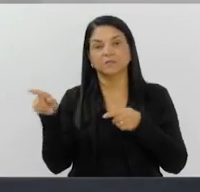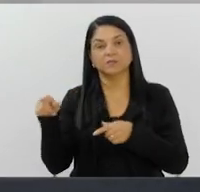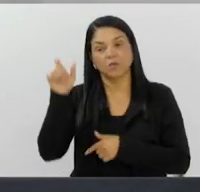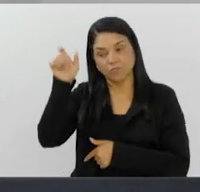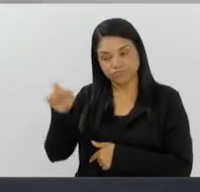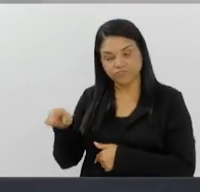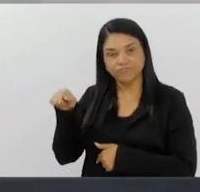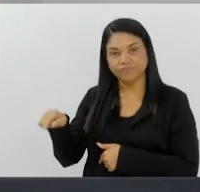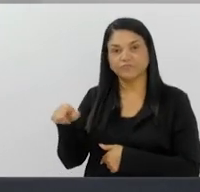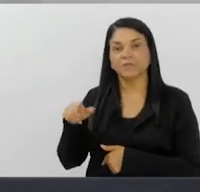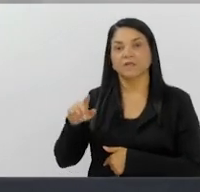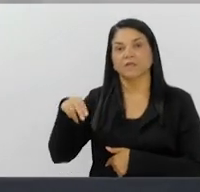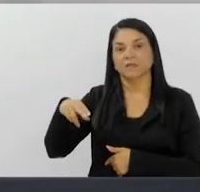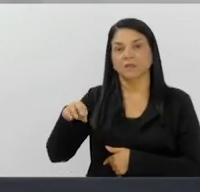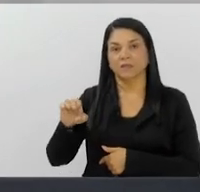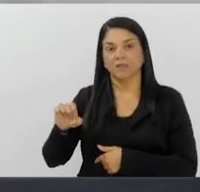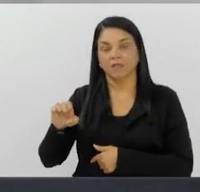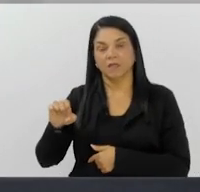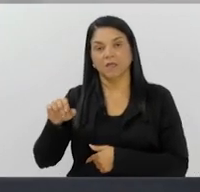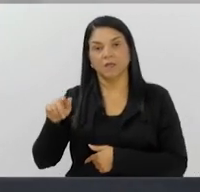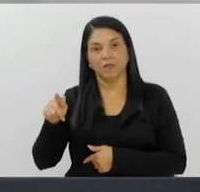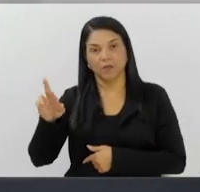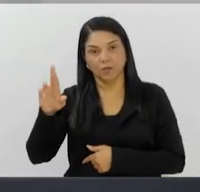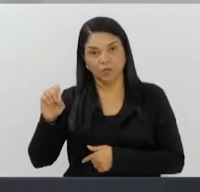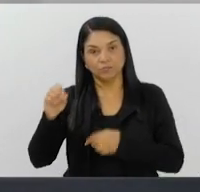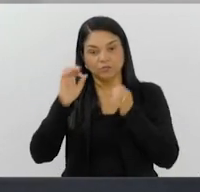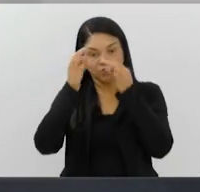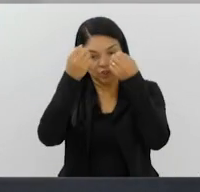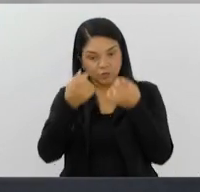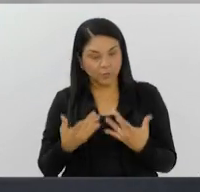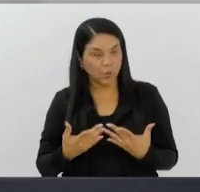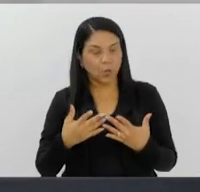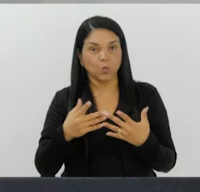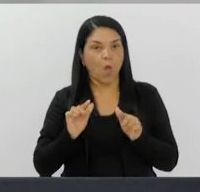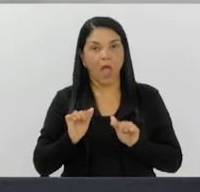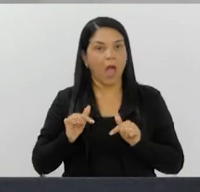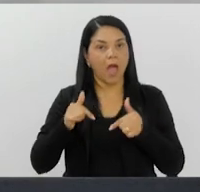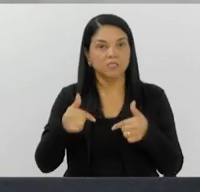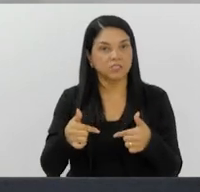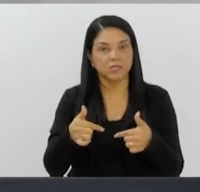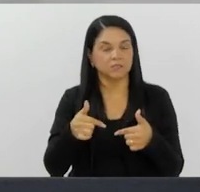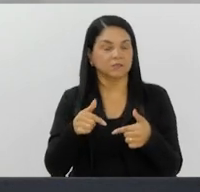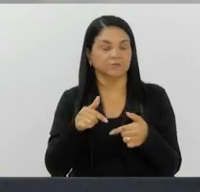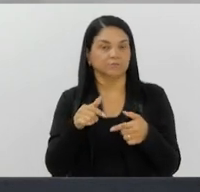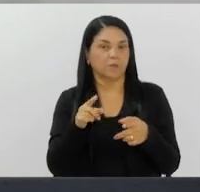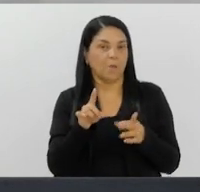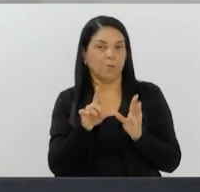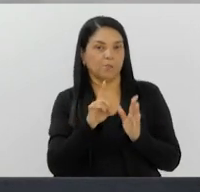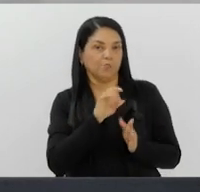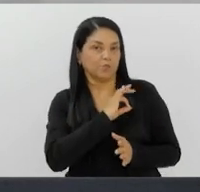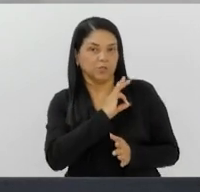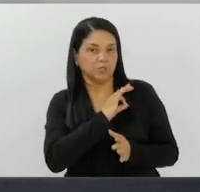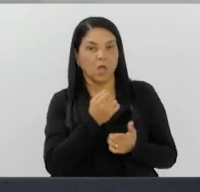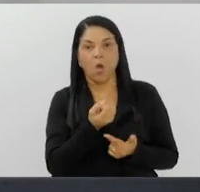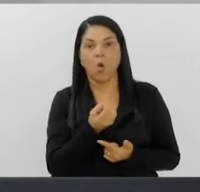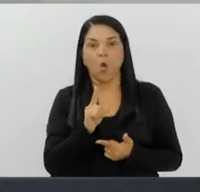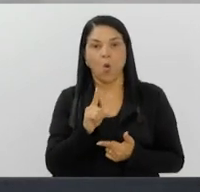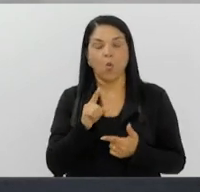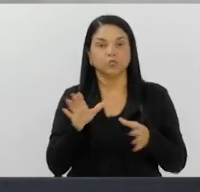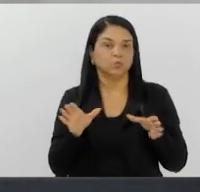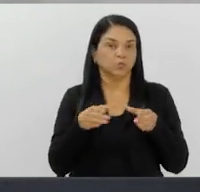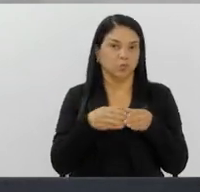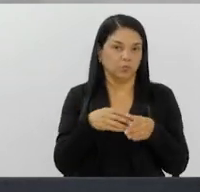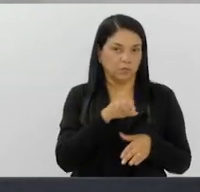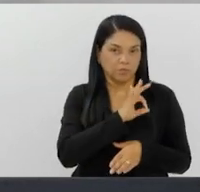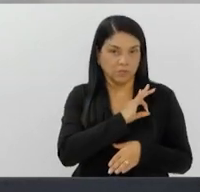reforçou no final não é meramente a conduta do agente ou a conduta da Corporação a gente tá falando que enquanto sociedade brasileira